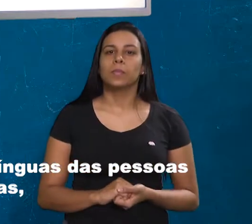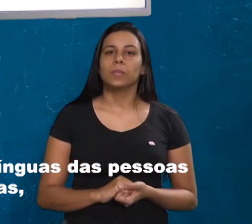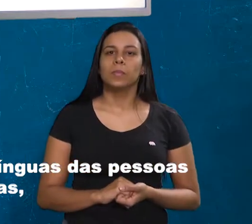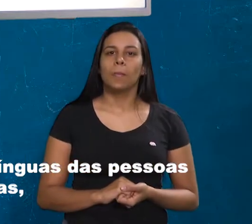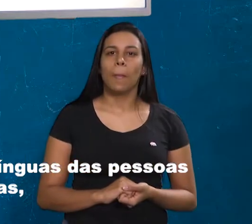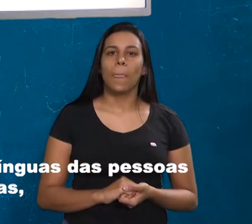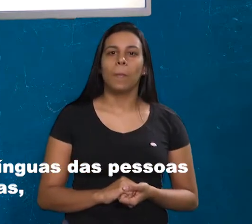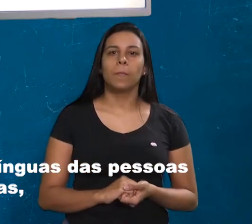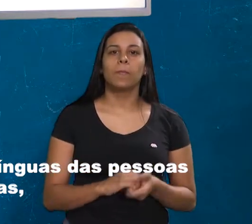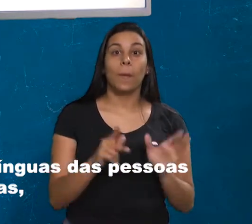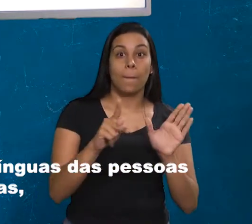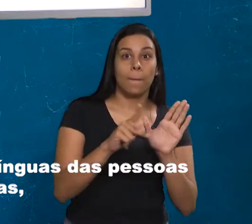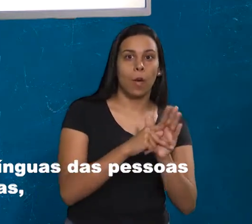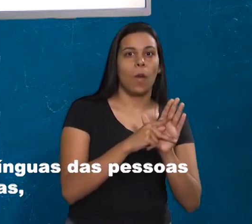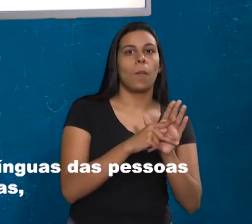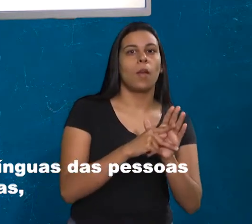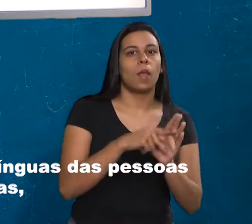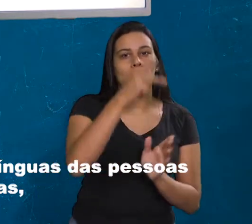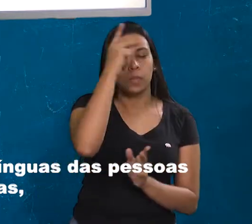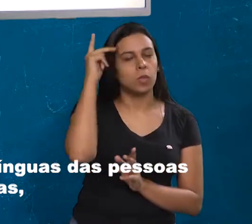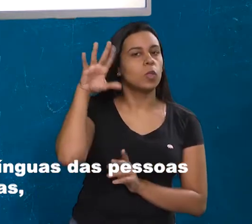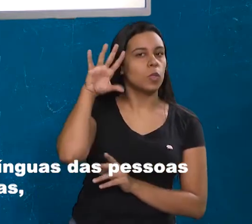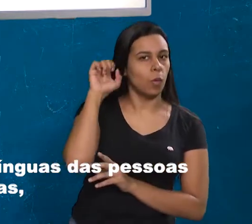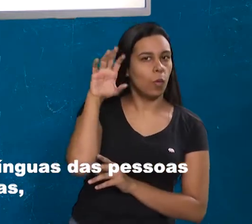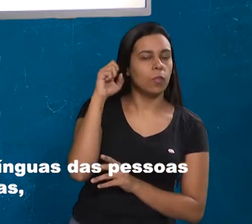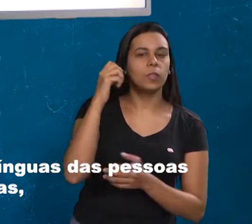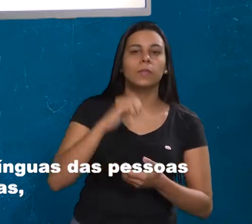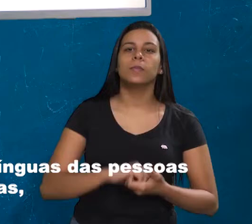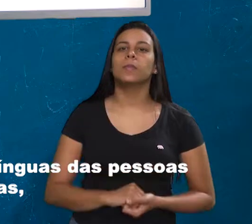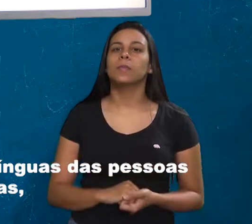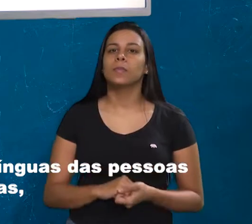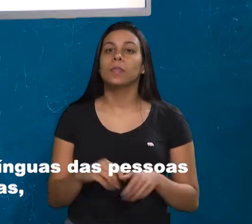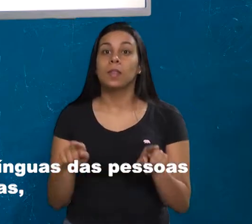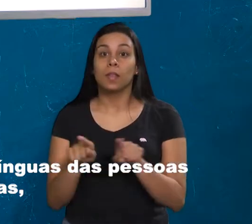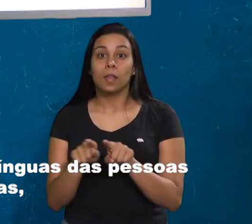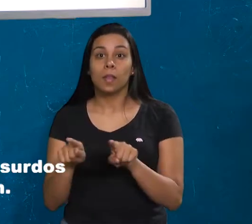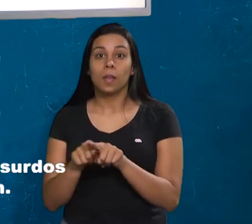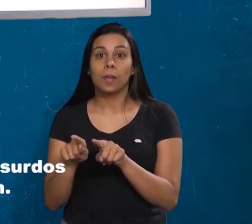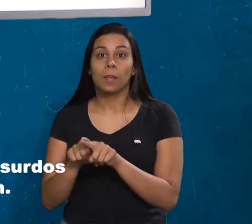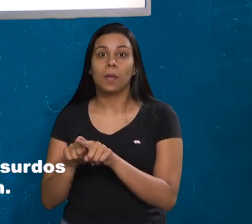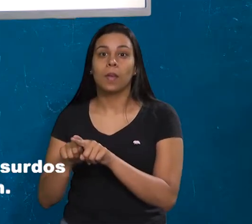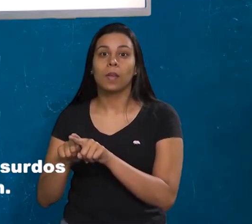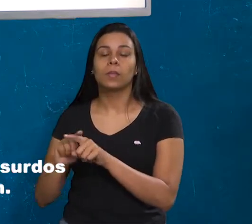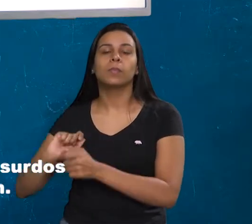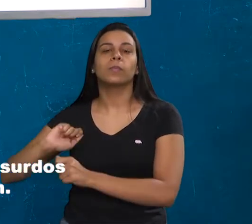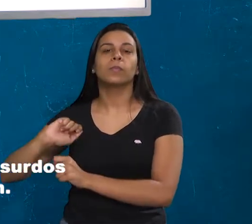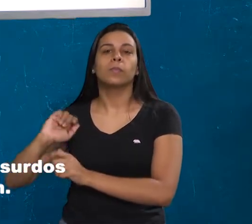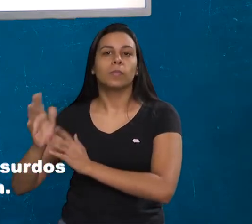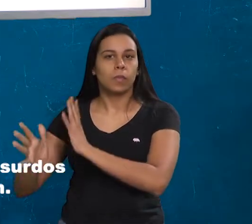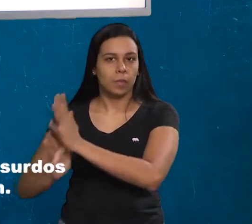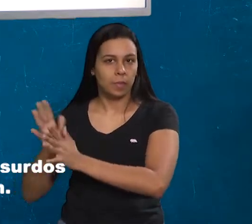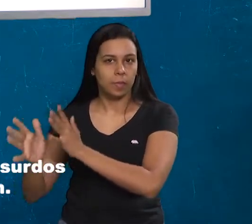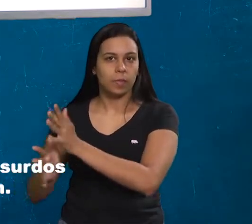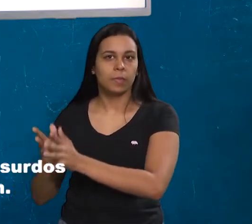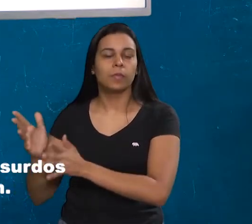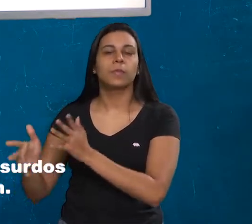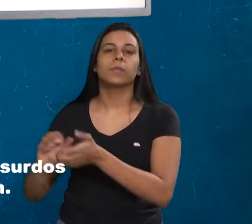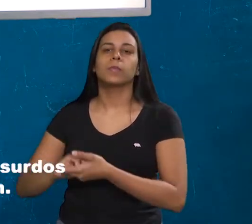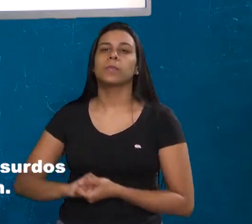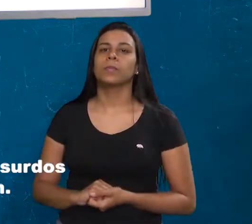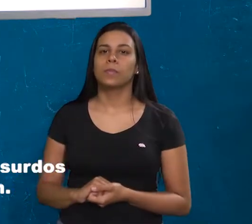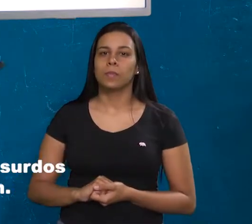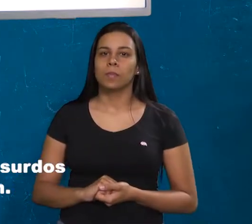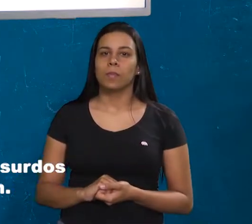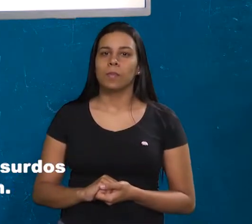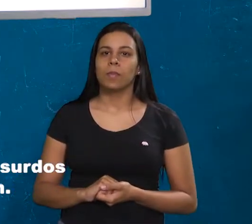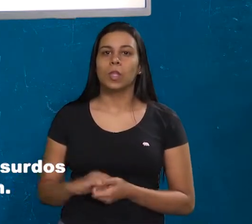as línguas das pessoas que escutam, e as línguas sinalizadas, que são as línguas de sinais